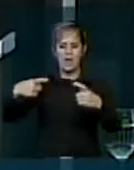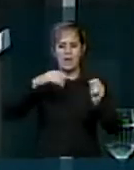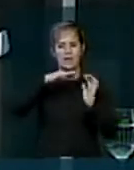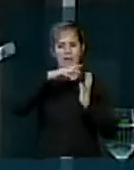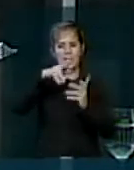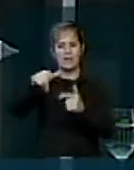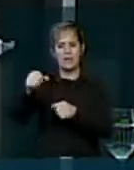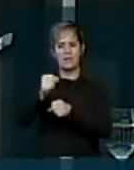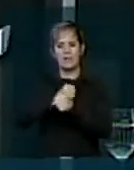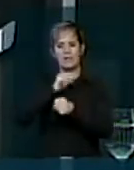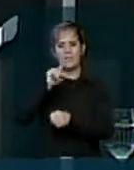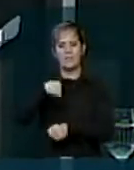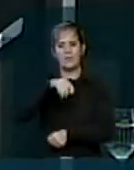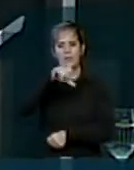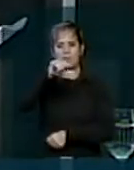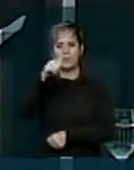de